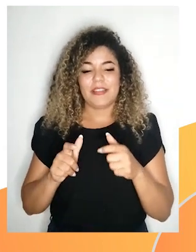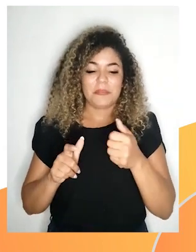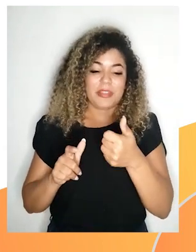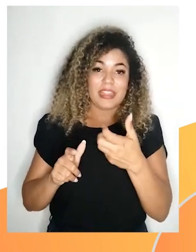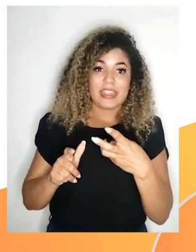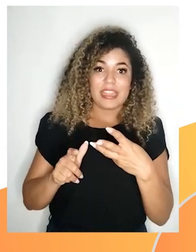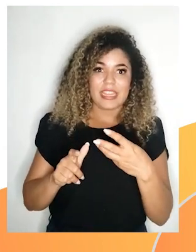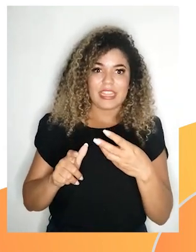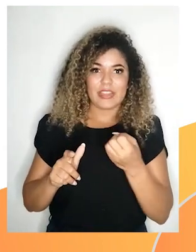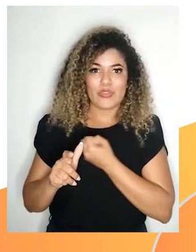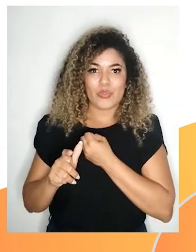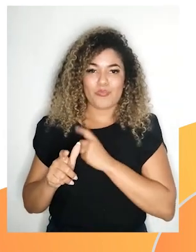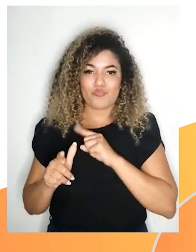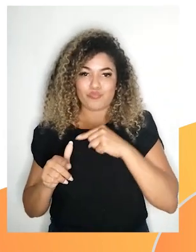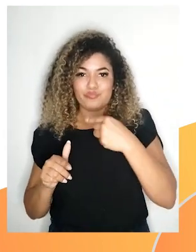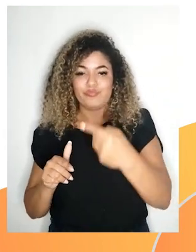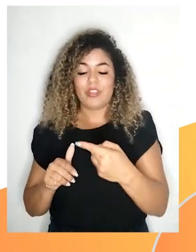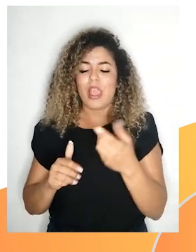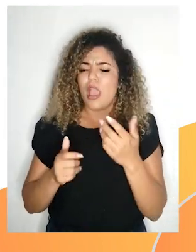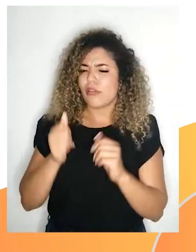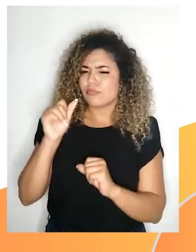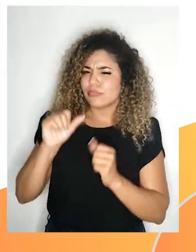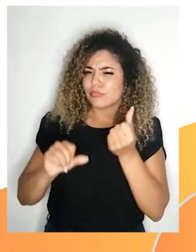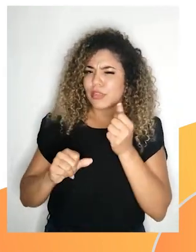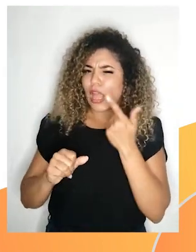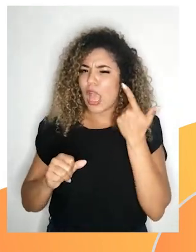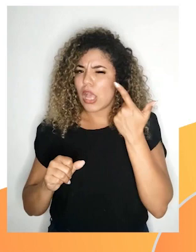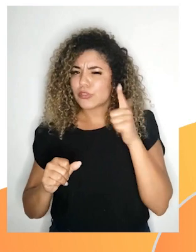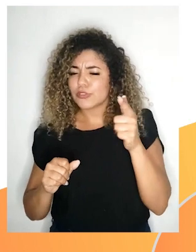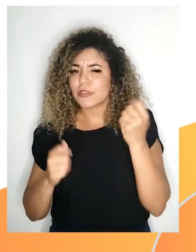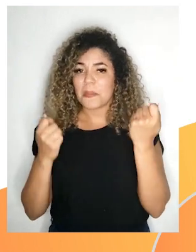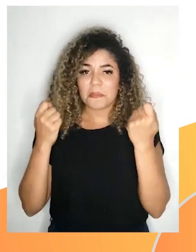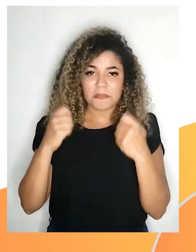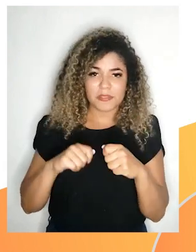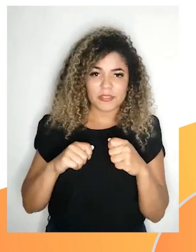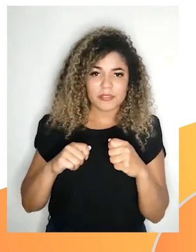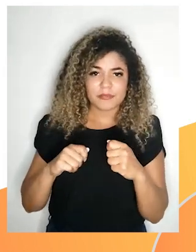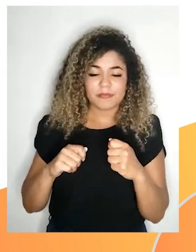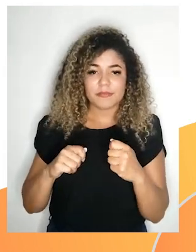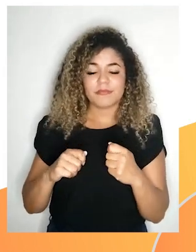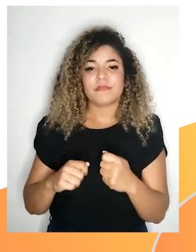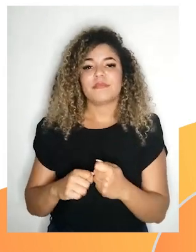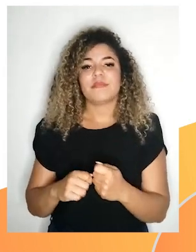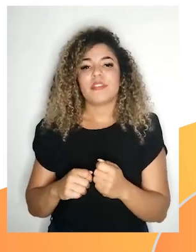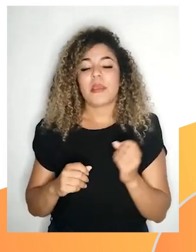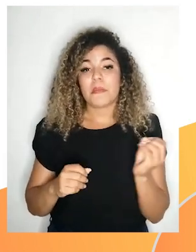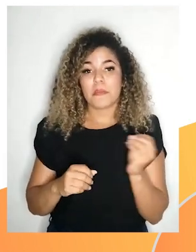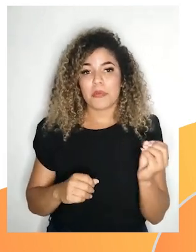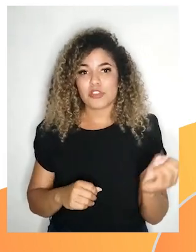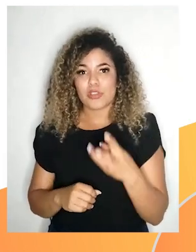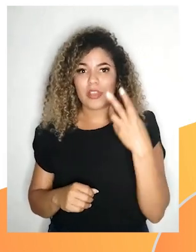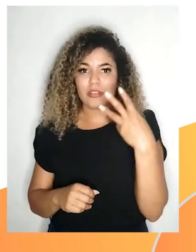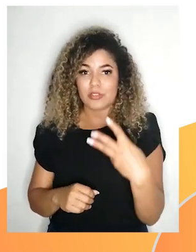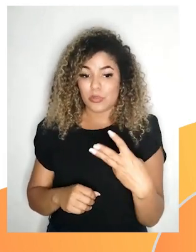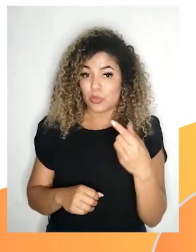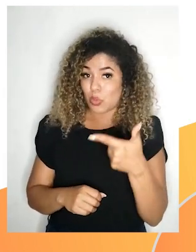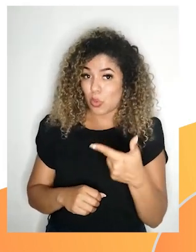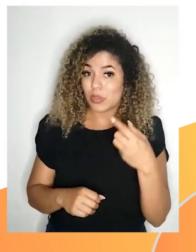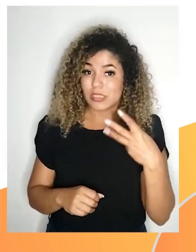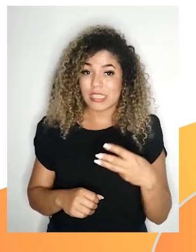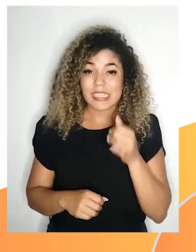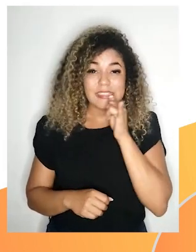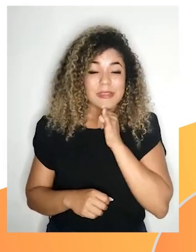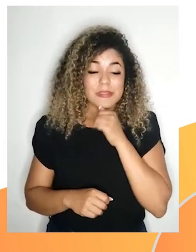13. Vamos analisar agora as outras possibilidades para as jogadas 2 e 3. Se ele está na casa